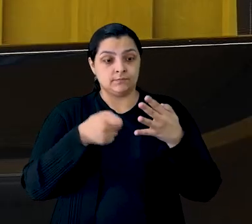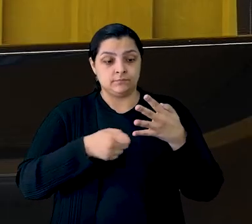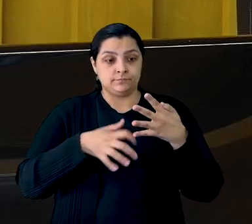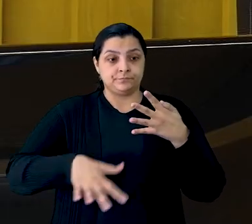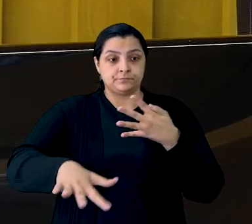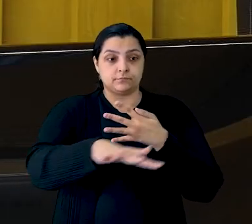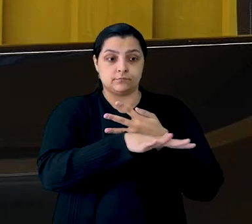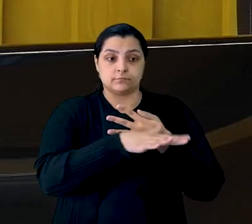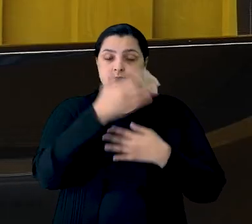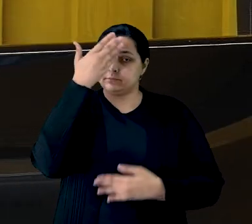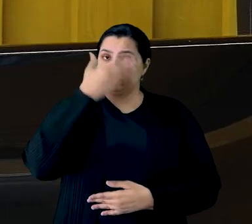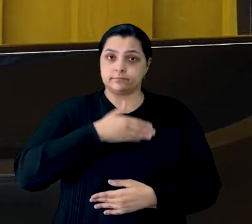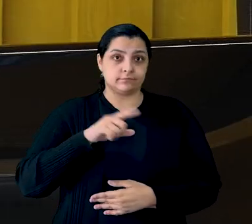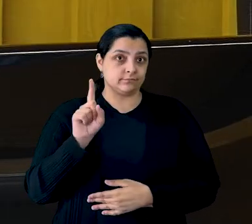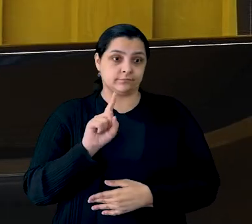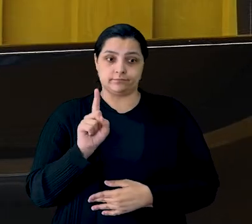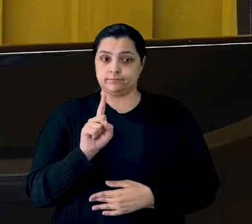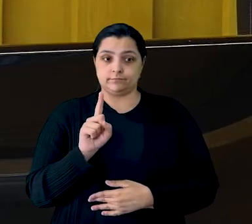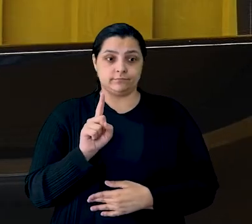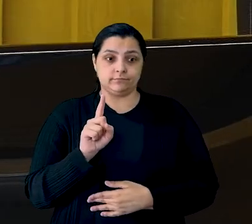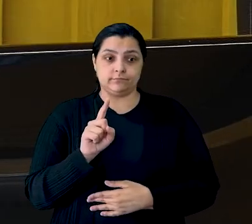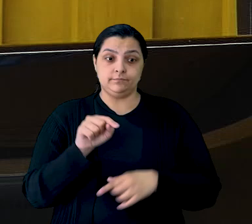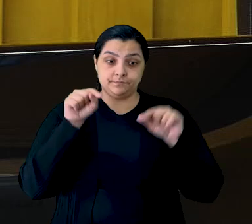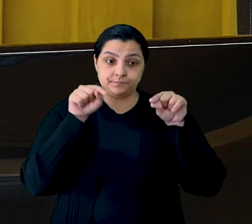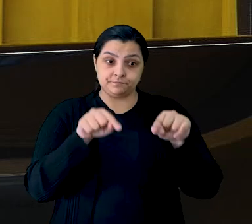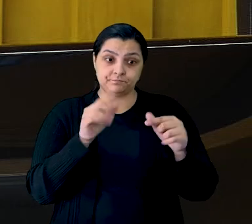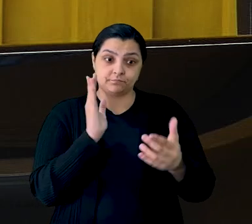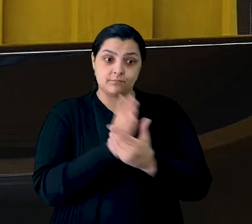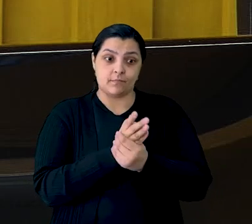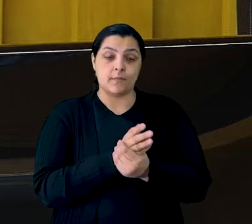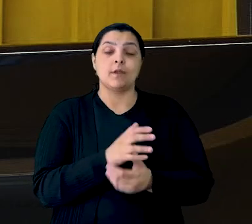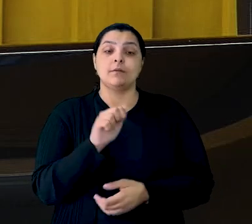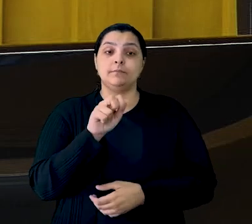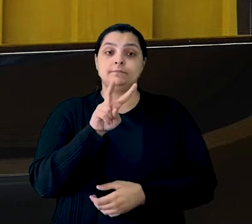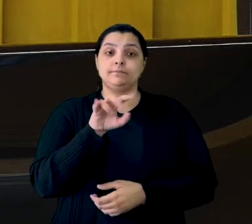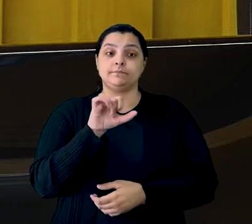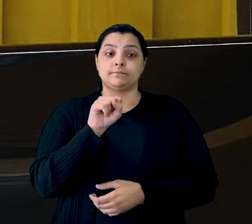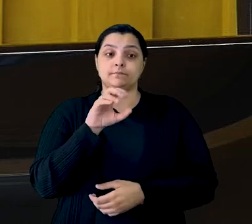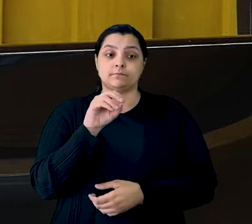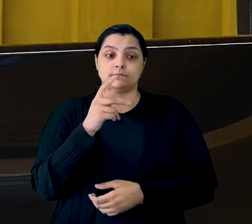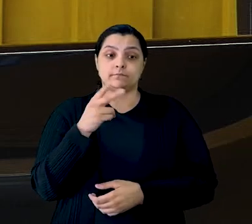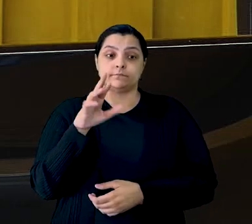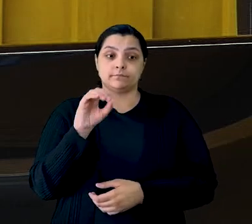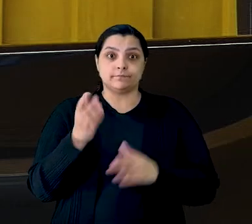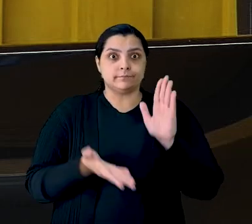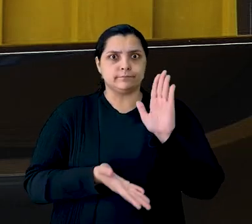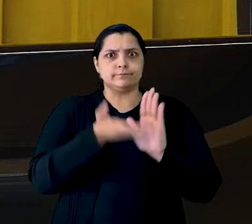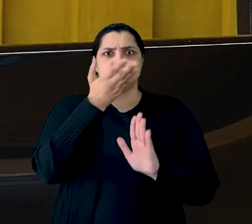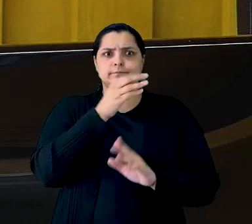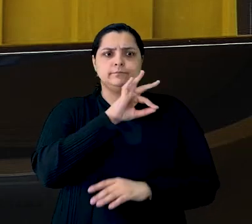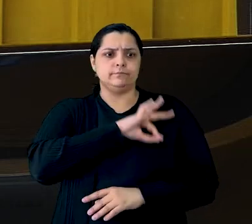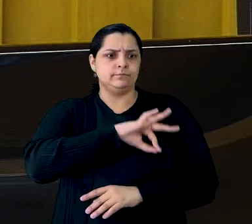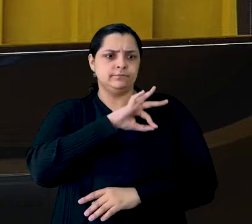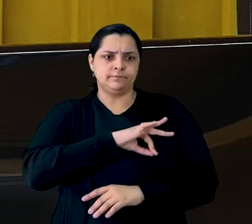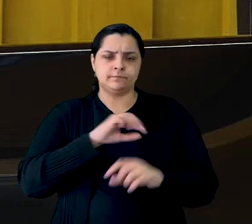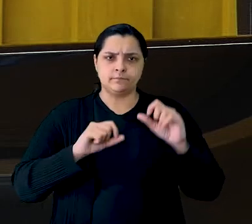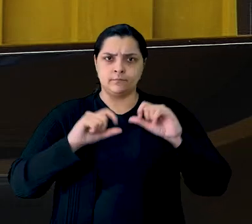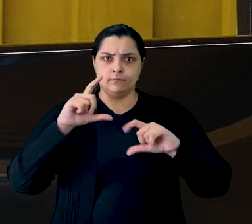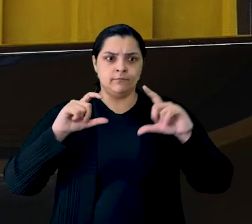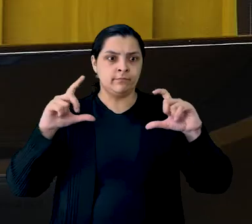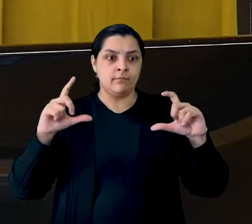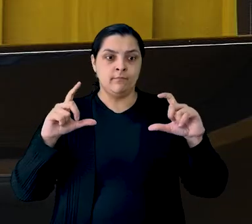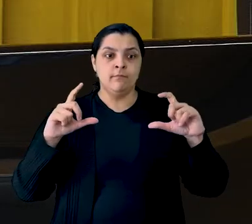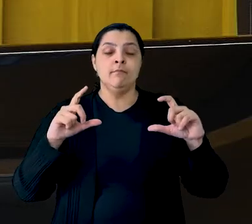que a jurisprudência dessa corte não reconhece, nesse caso, a projeção do aviso prévio para efeitos de reajuste